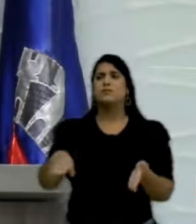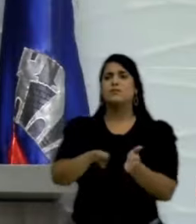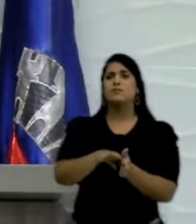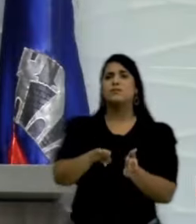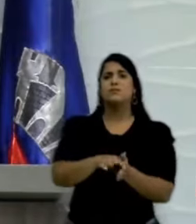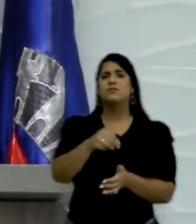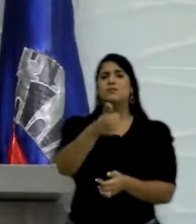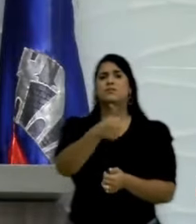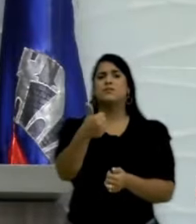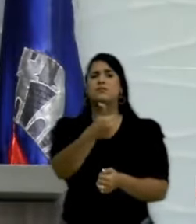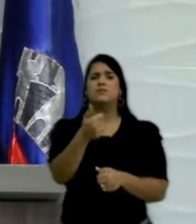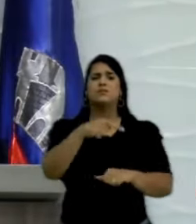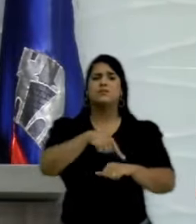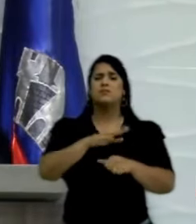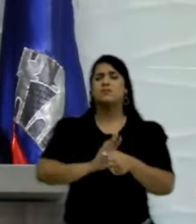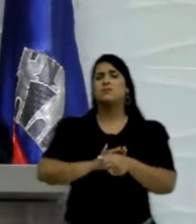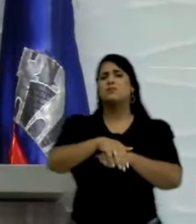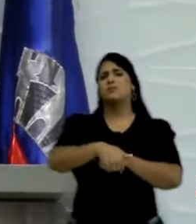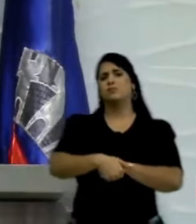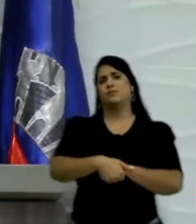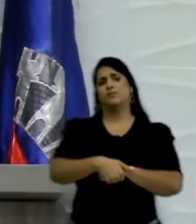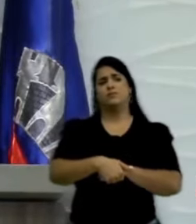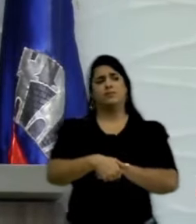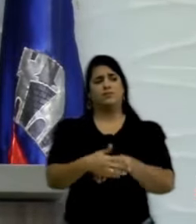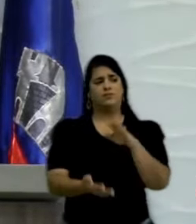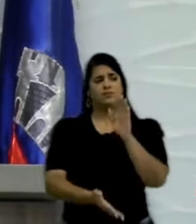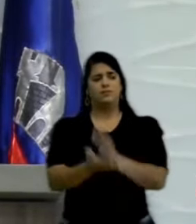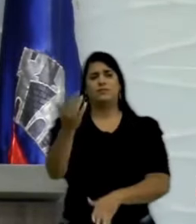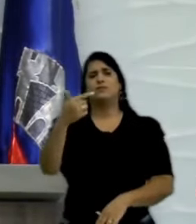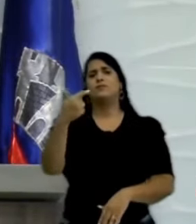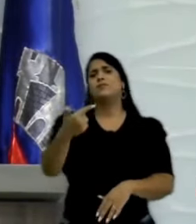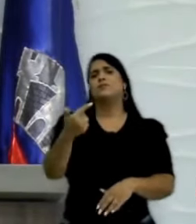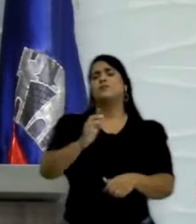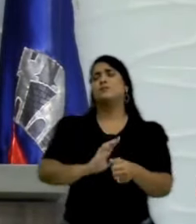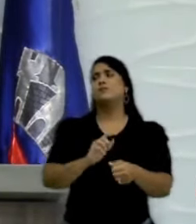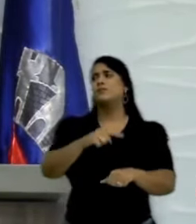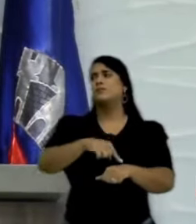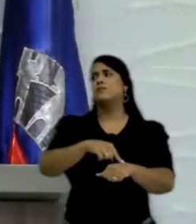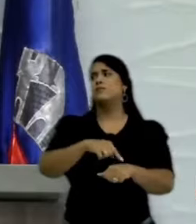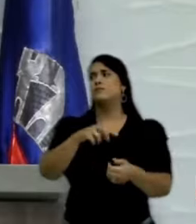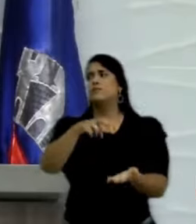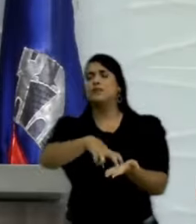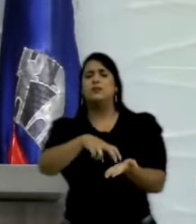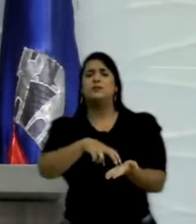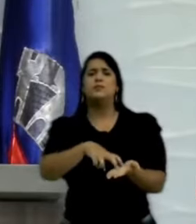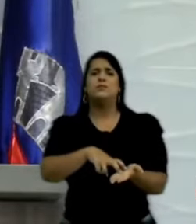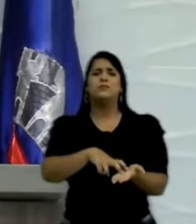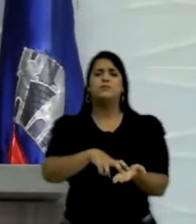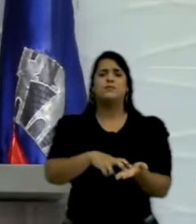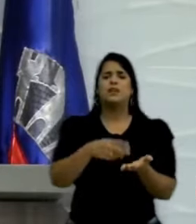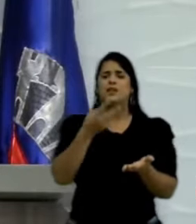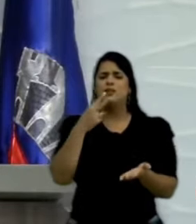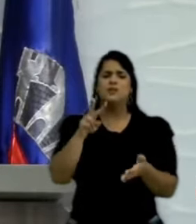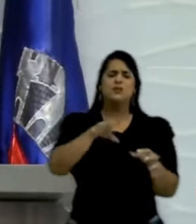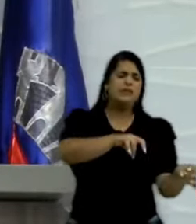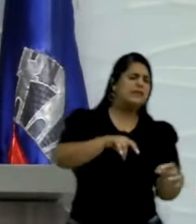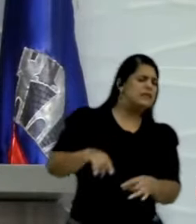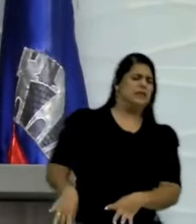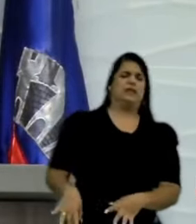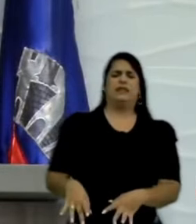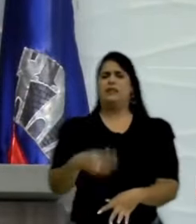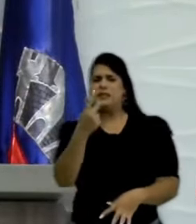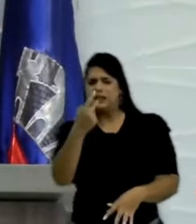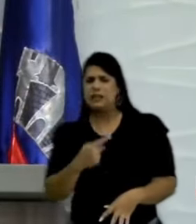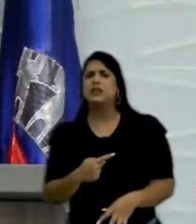tomar um banho, jantar e voltar 2 horas da manhã para Recife. E eu vi o abandono, que era eu, como vereador,